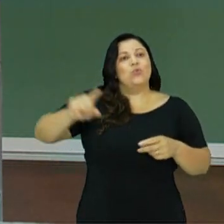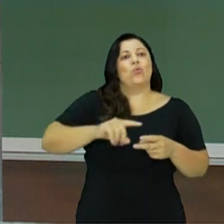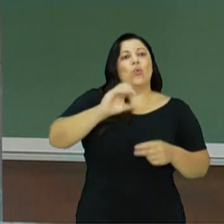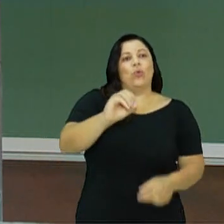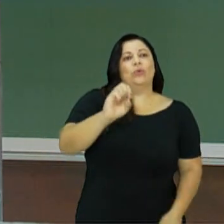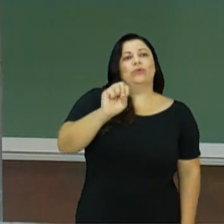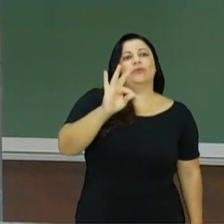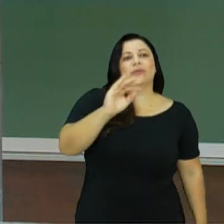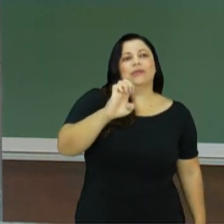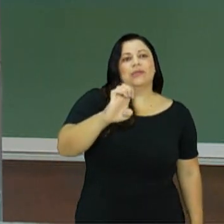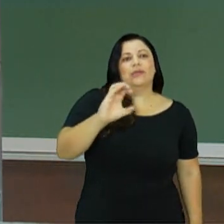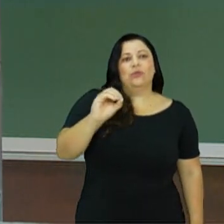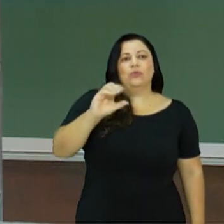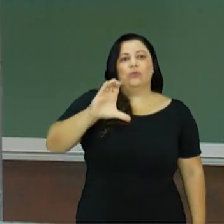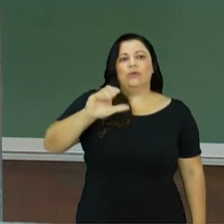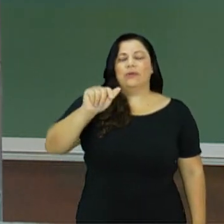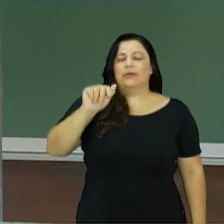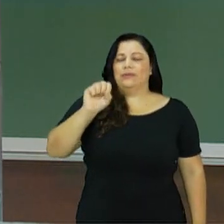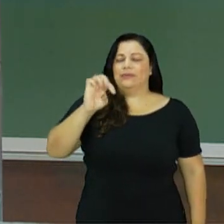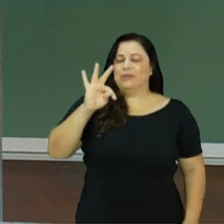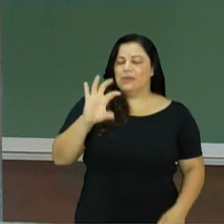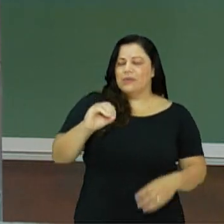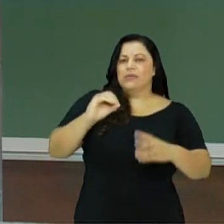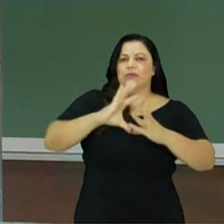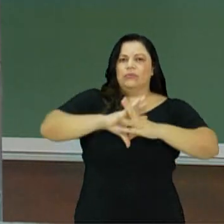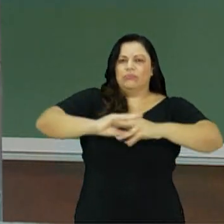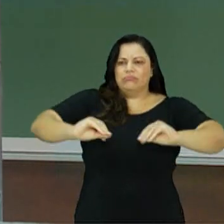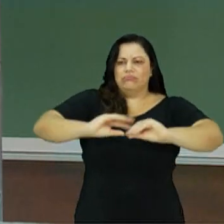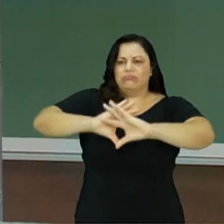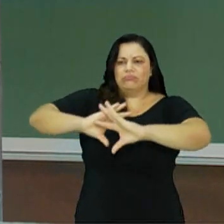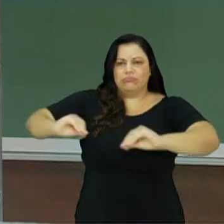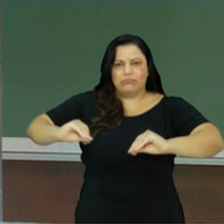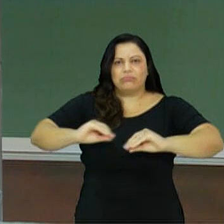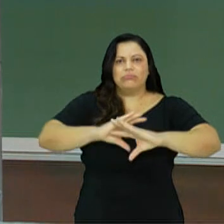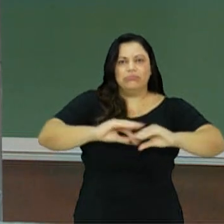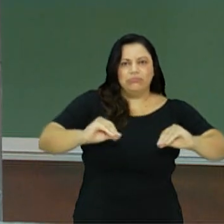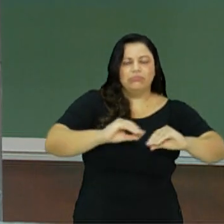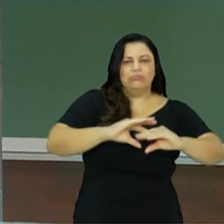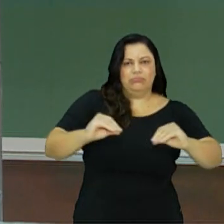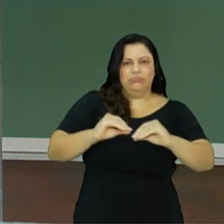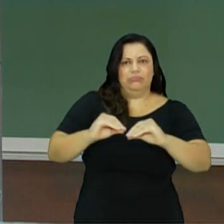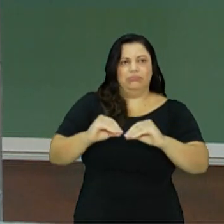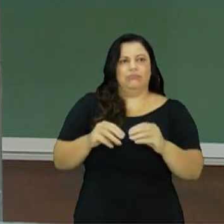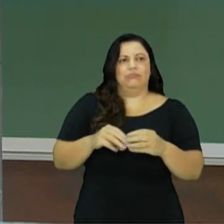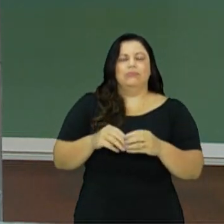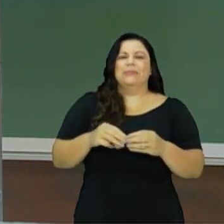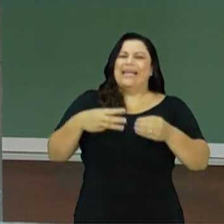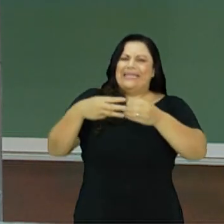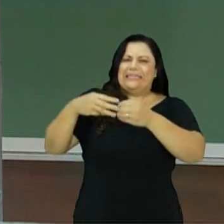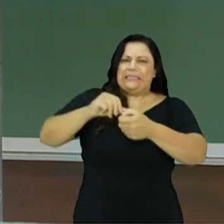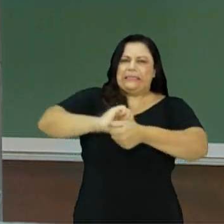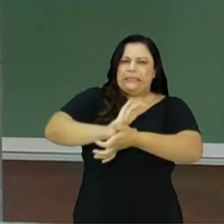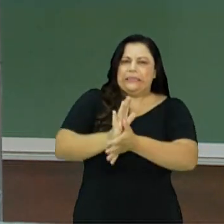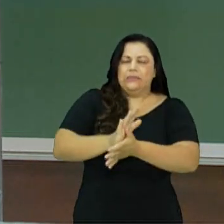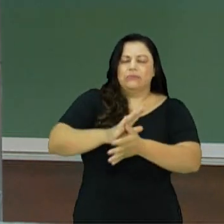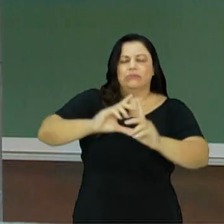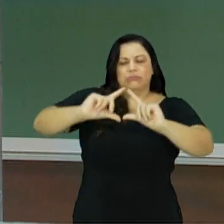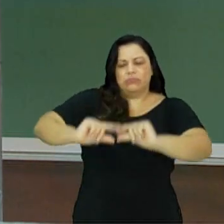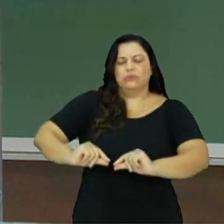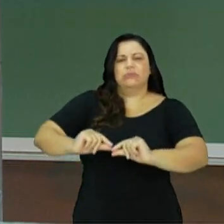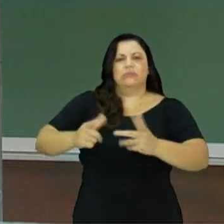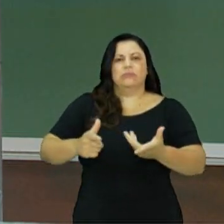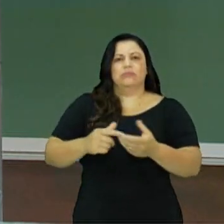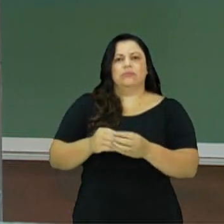fazem um trabalho ali contrário, muitas vezes de destruição, as células já que precisam ser renovadas são destruídas, ele atua no processo